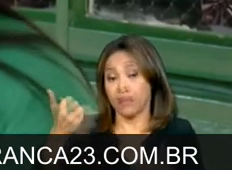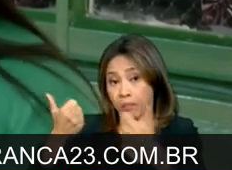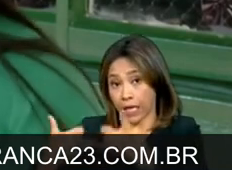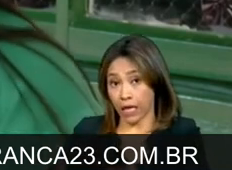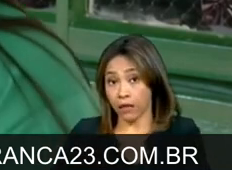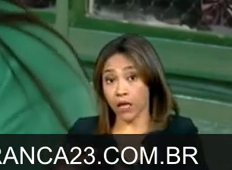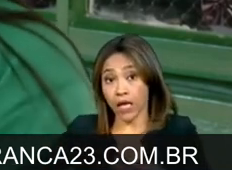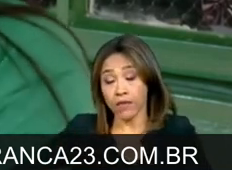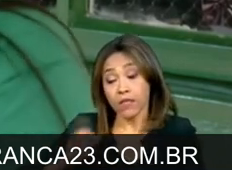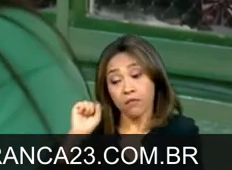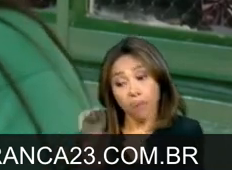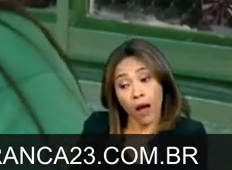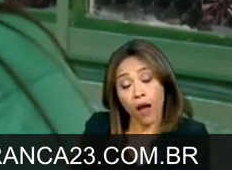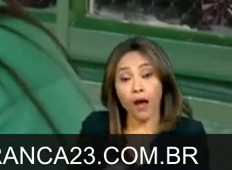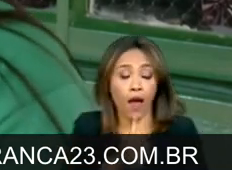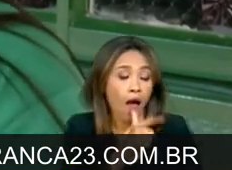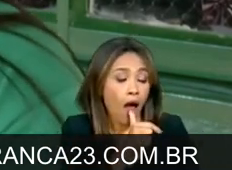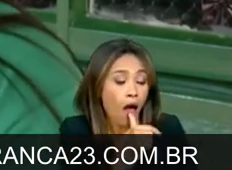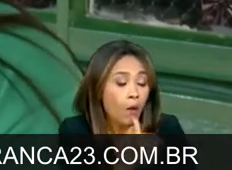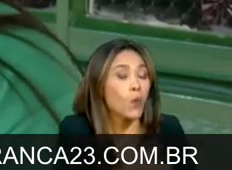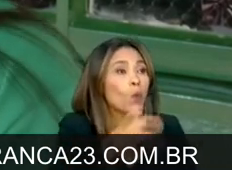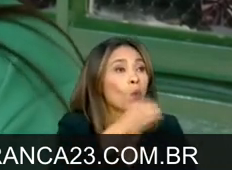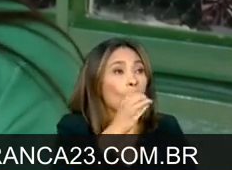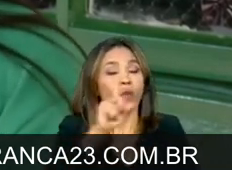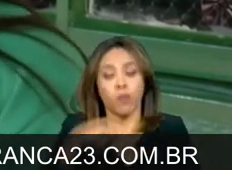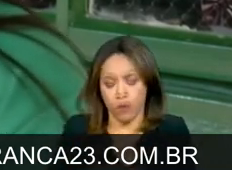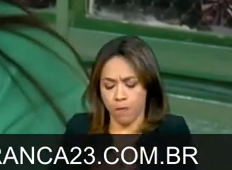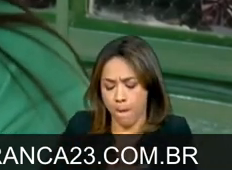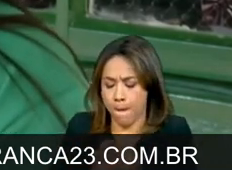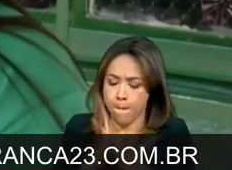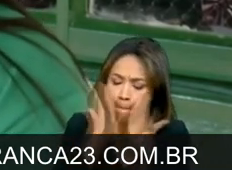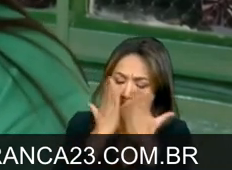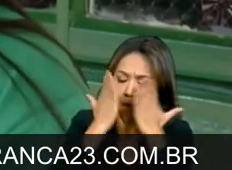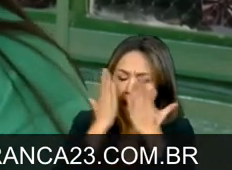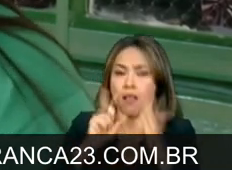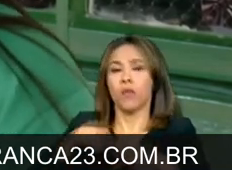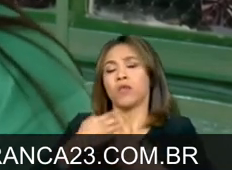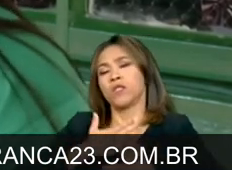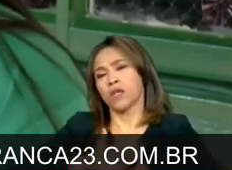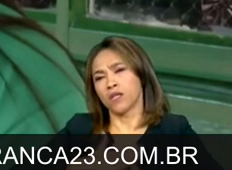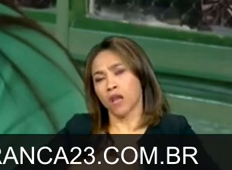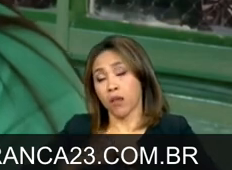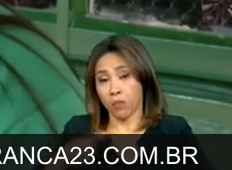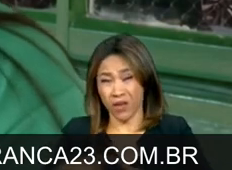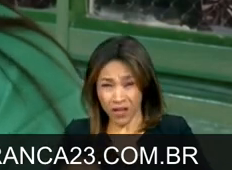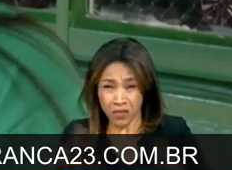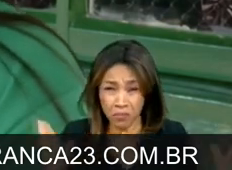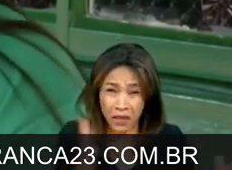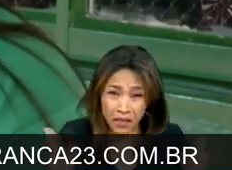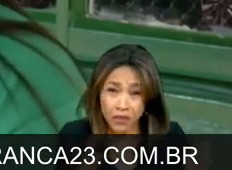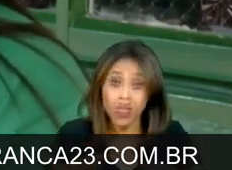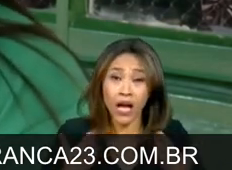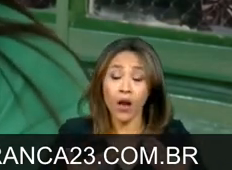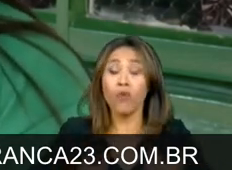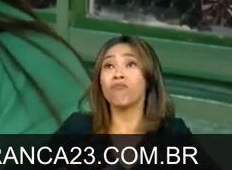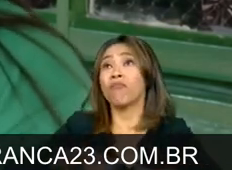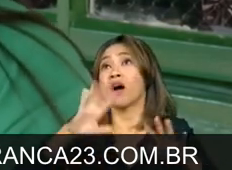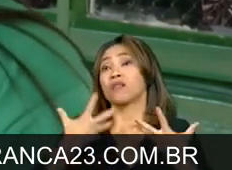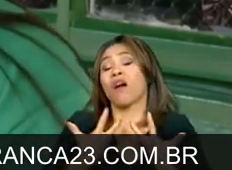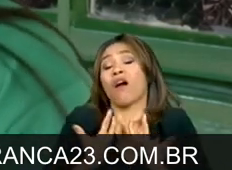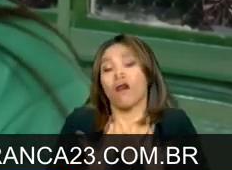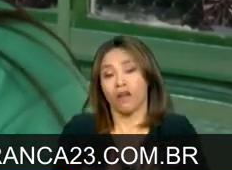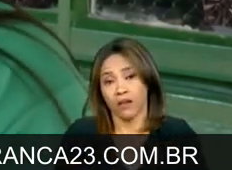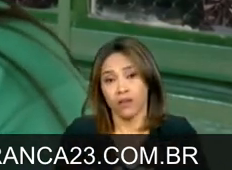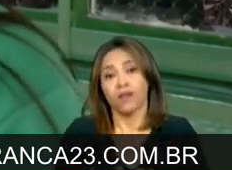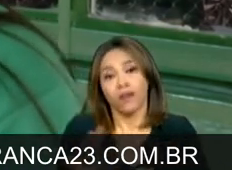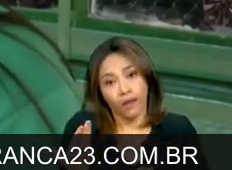para beber água, para repor o protetor solar na pele, para dar uma descansada também, porque nesse período de calor eles ficam muito mais cansados, né?